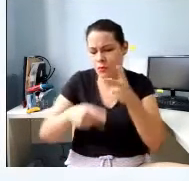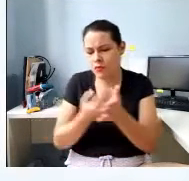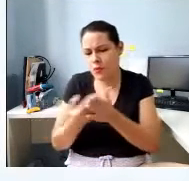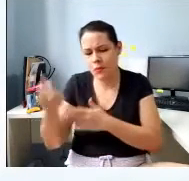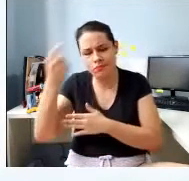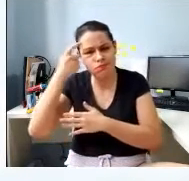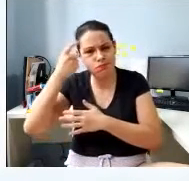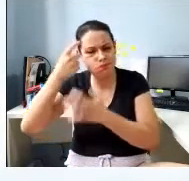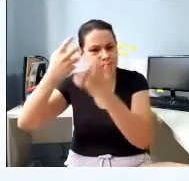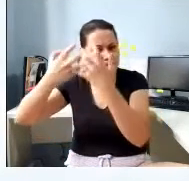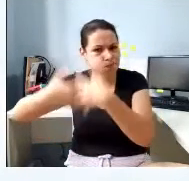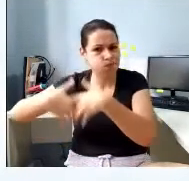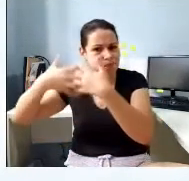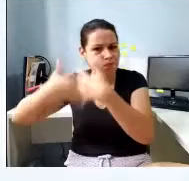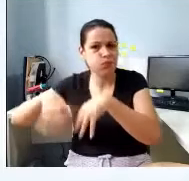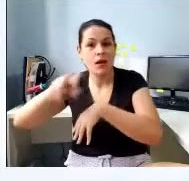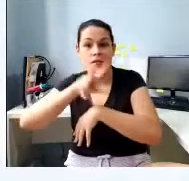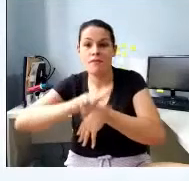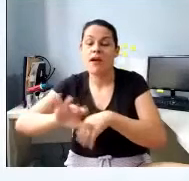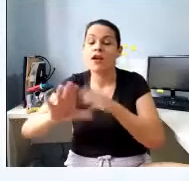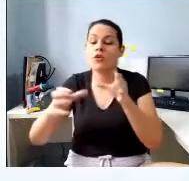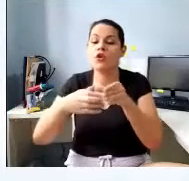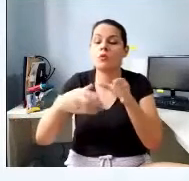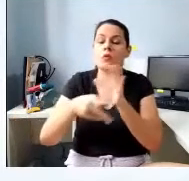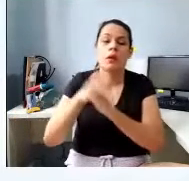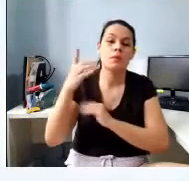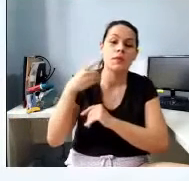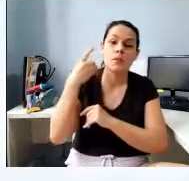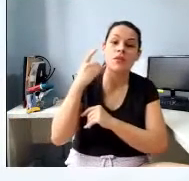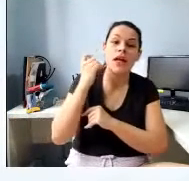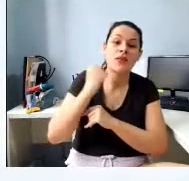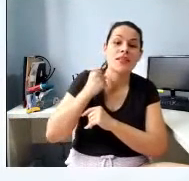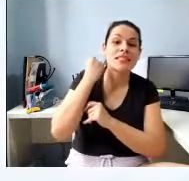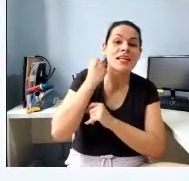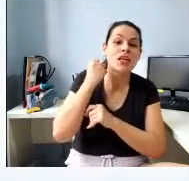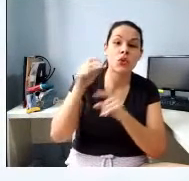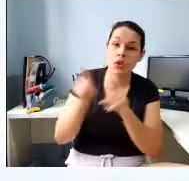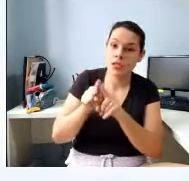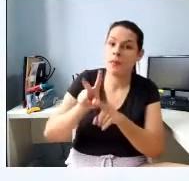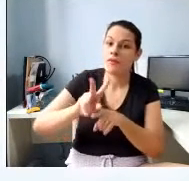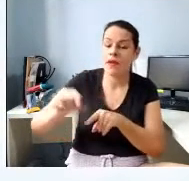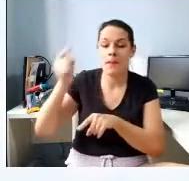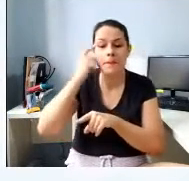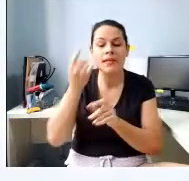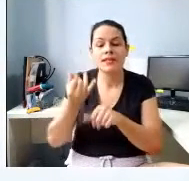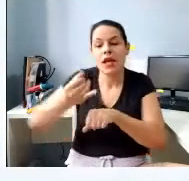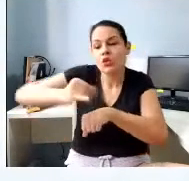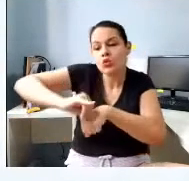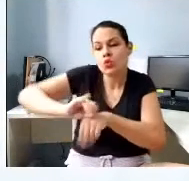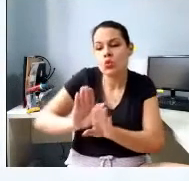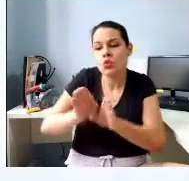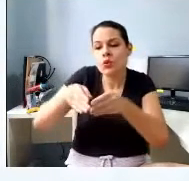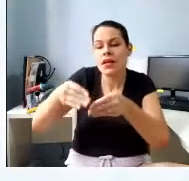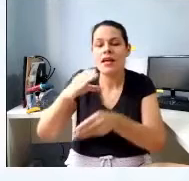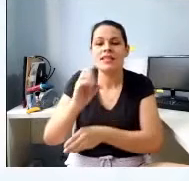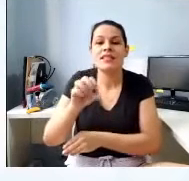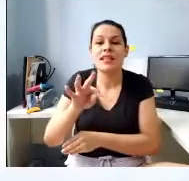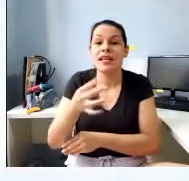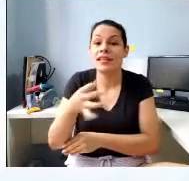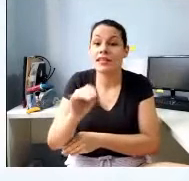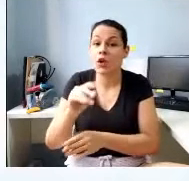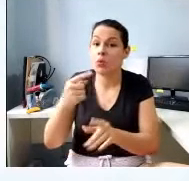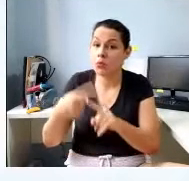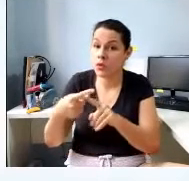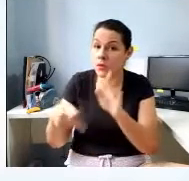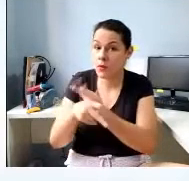instalar na cabeça dos deputados e senadores que compõem o Centrão. porque do Bolsonaro só vai